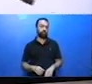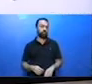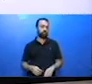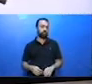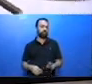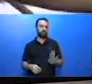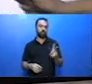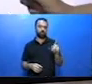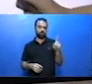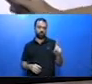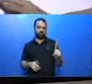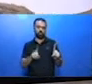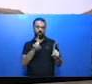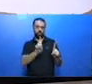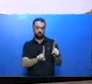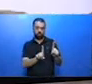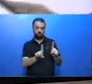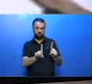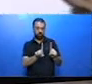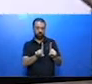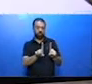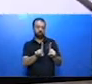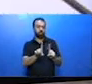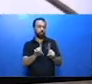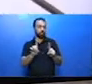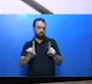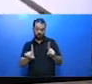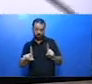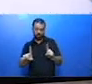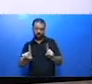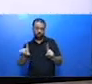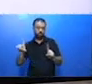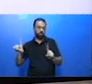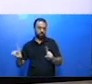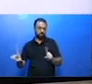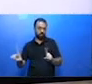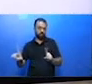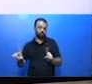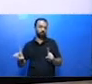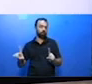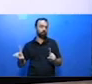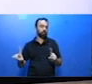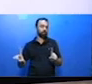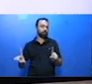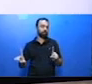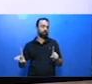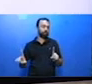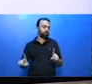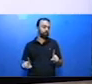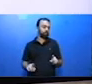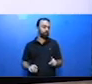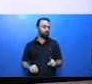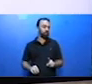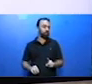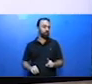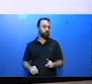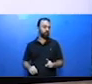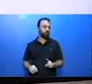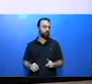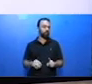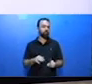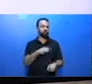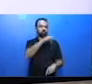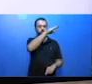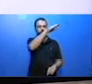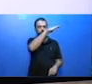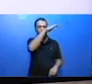temos o Pedro, nós temos o Carlos, nós temos o Luiz Otávio e nós temos o Victor. Olha como